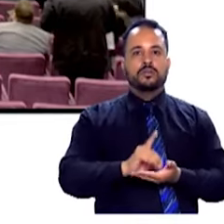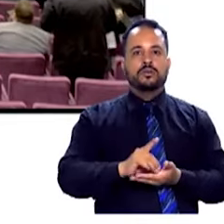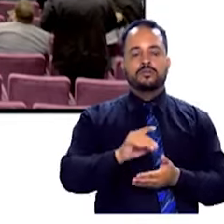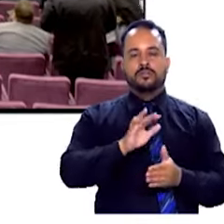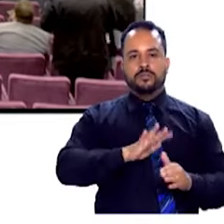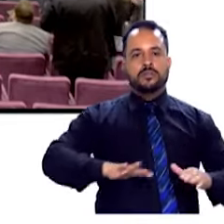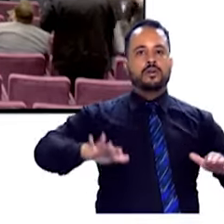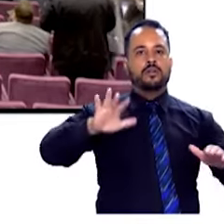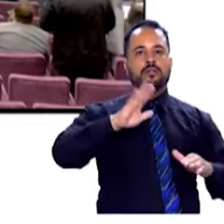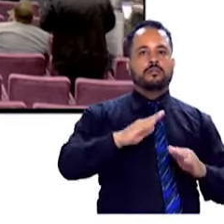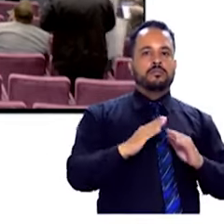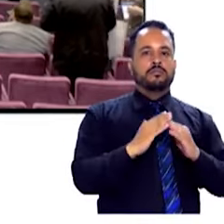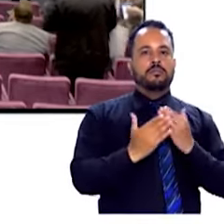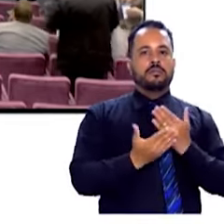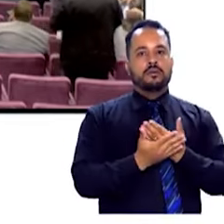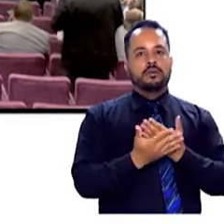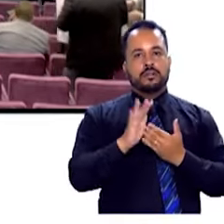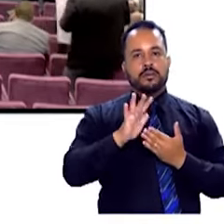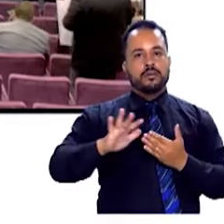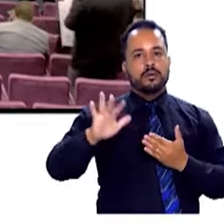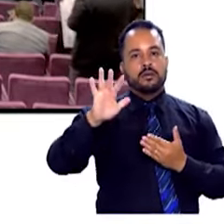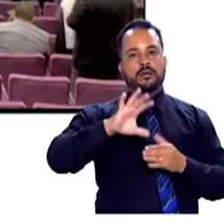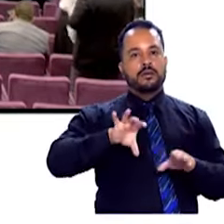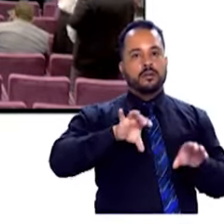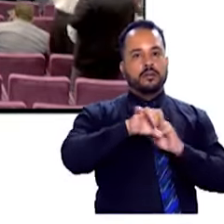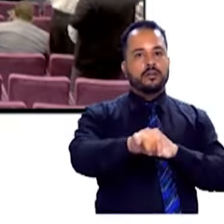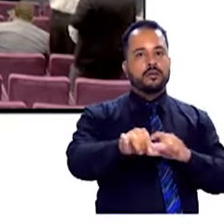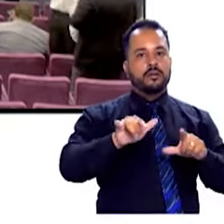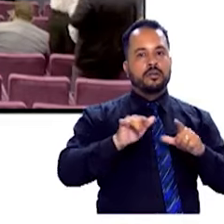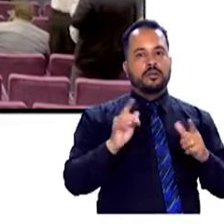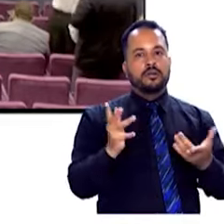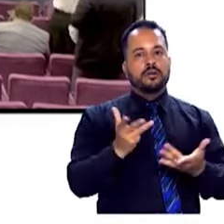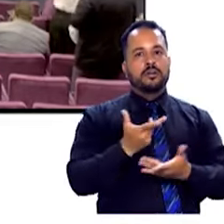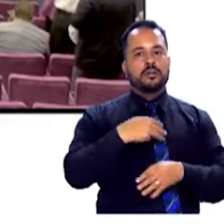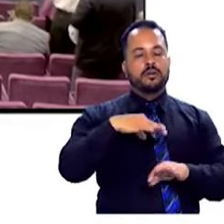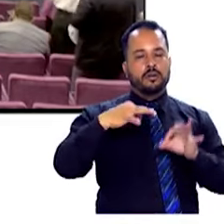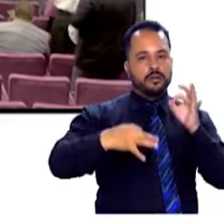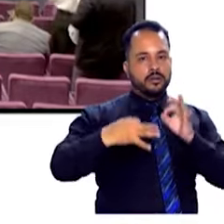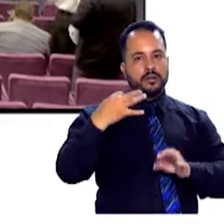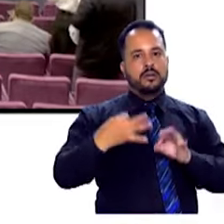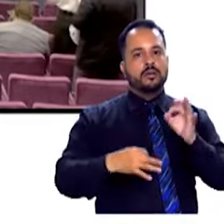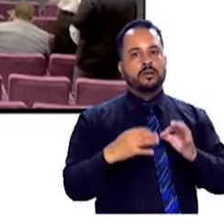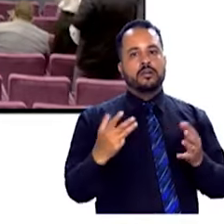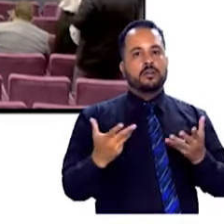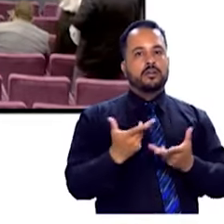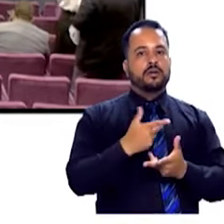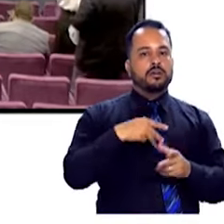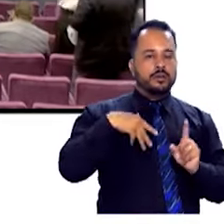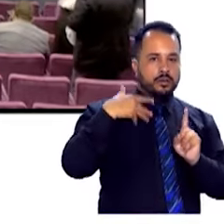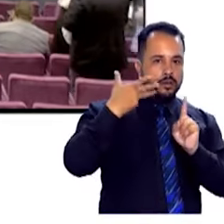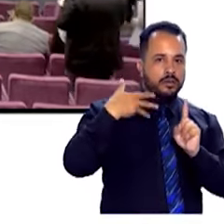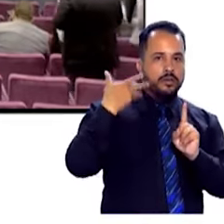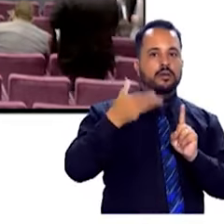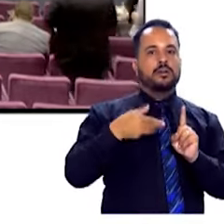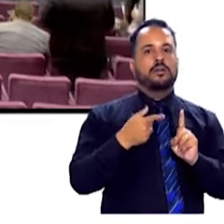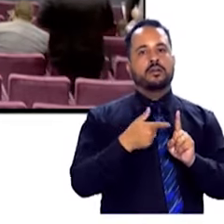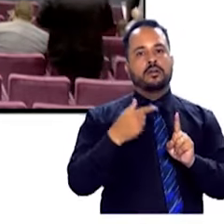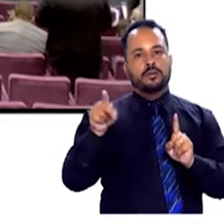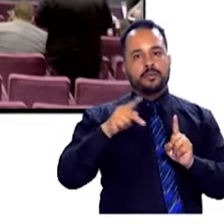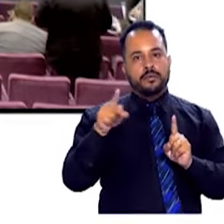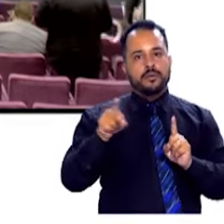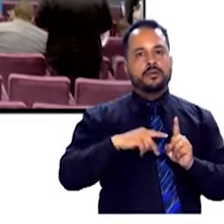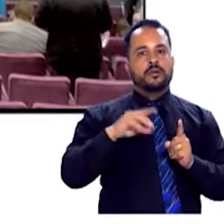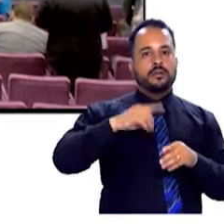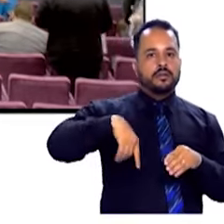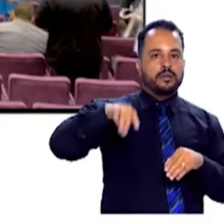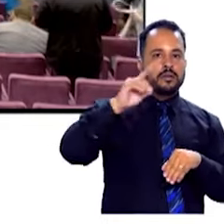escola nacional de formação e aperfeiçoamento de magistrados e na qualidade de palestrantes o professor Dr Scott